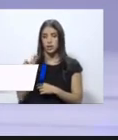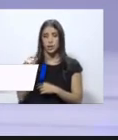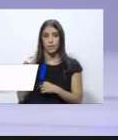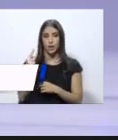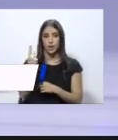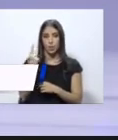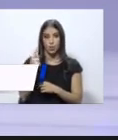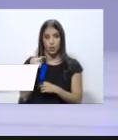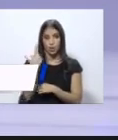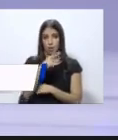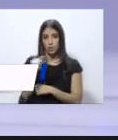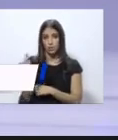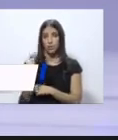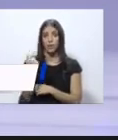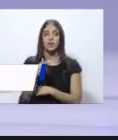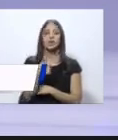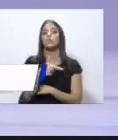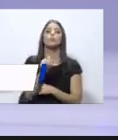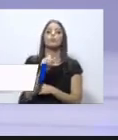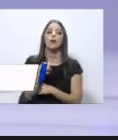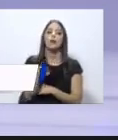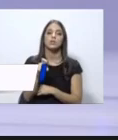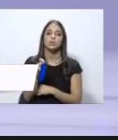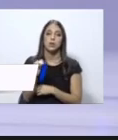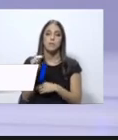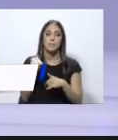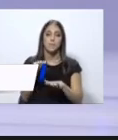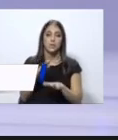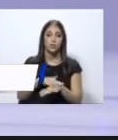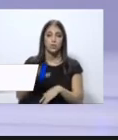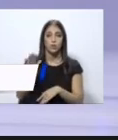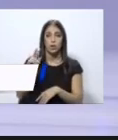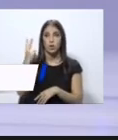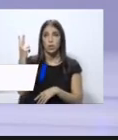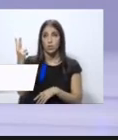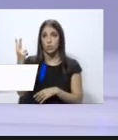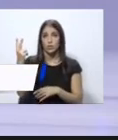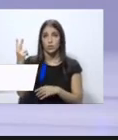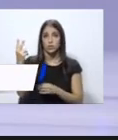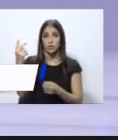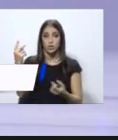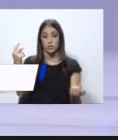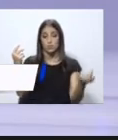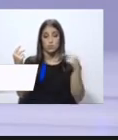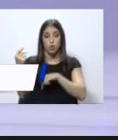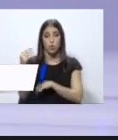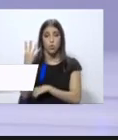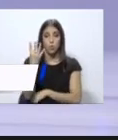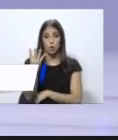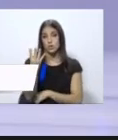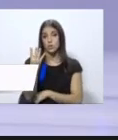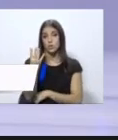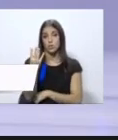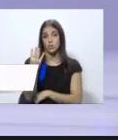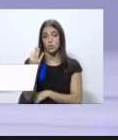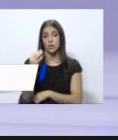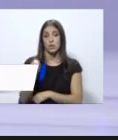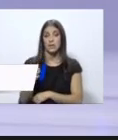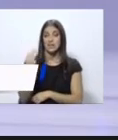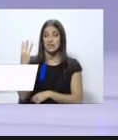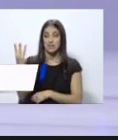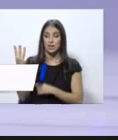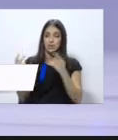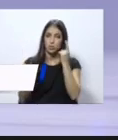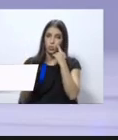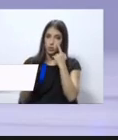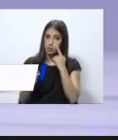recebeu por empréstimo, que é o Tomás Esteves. Mas saíram dois e entraram quatro. E três deles com um conhecimento do futebol